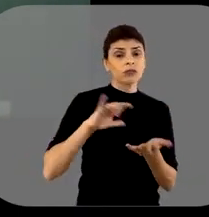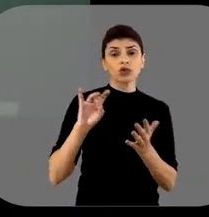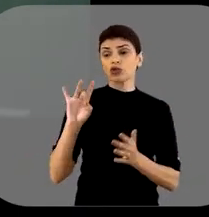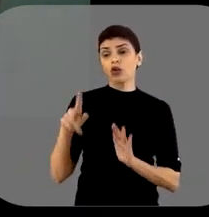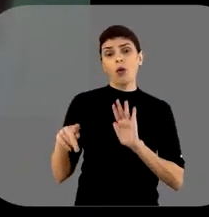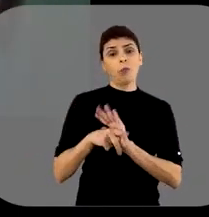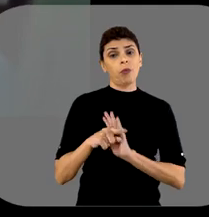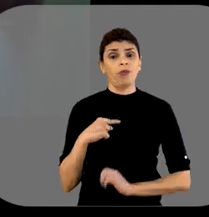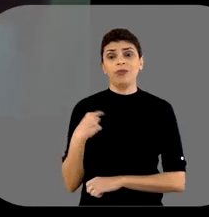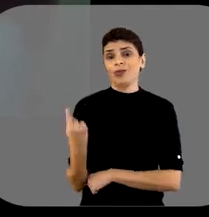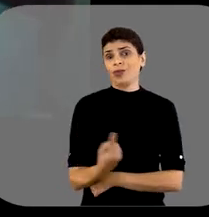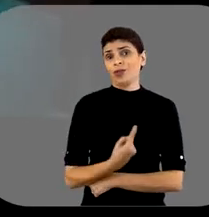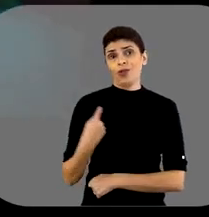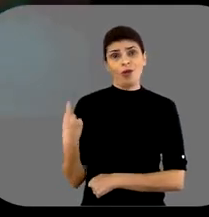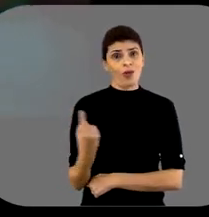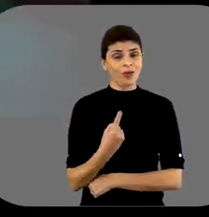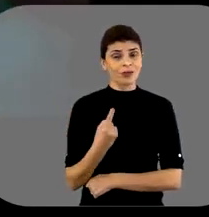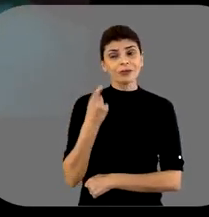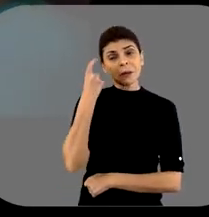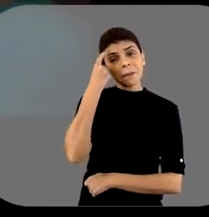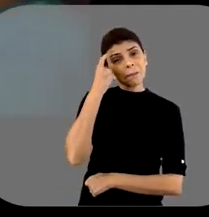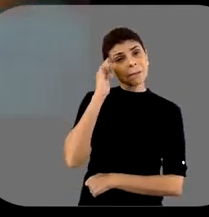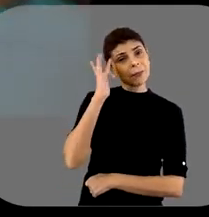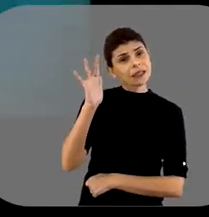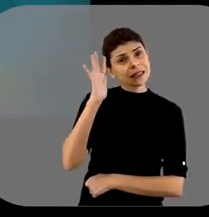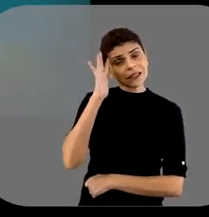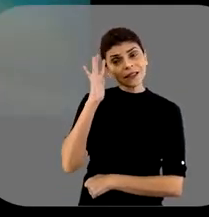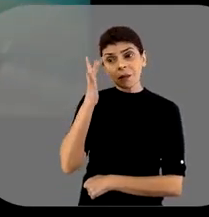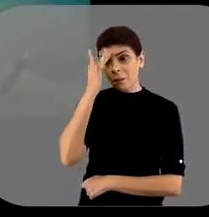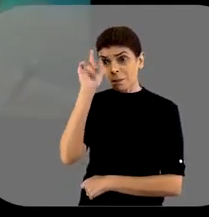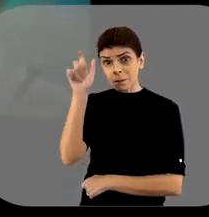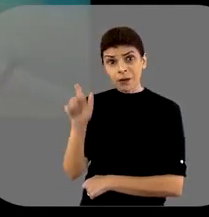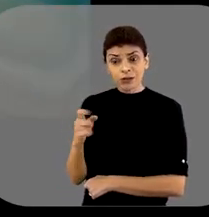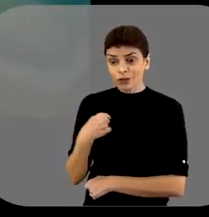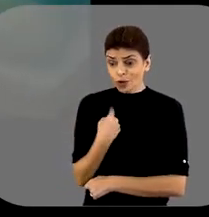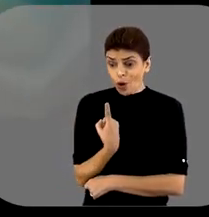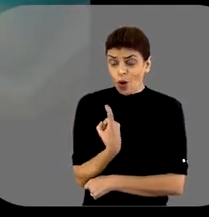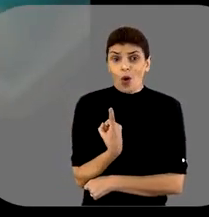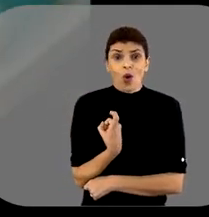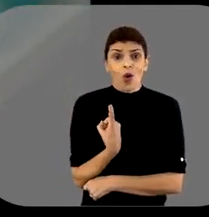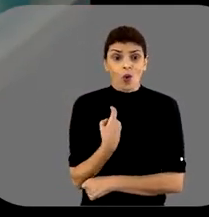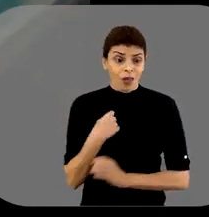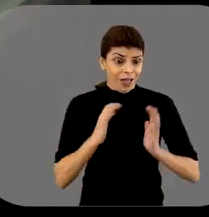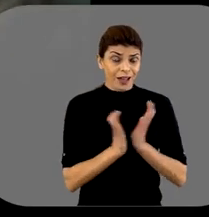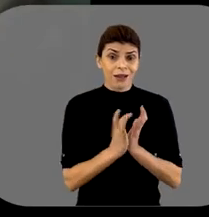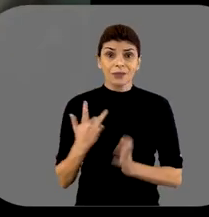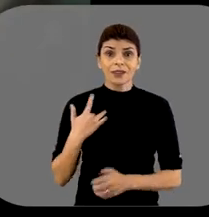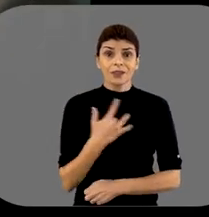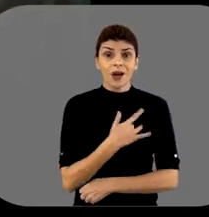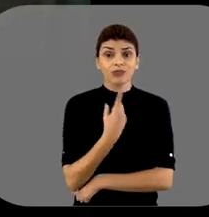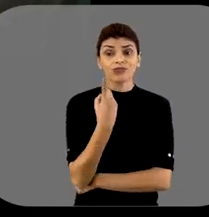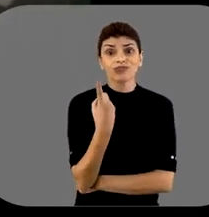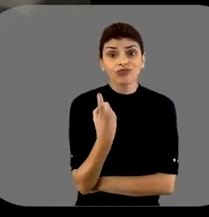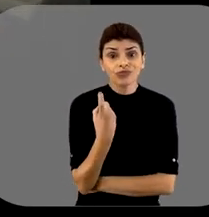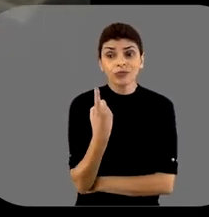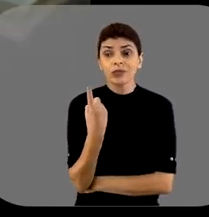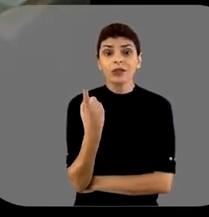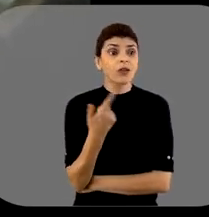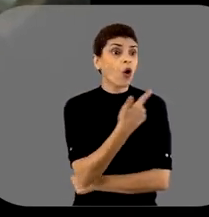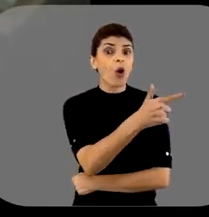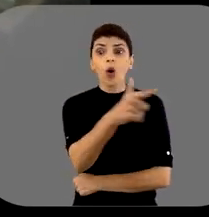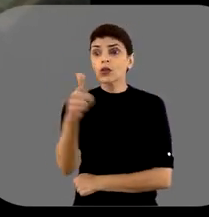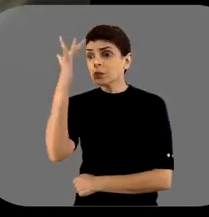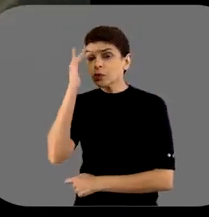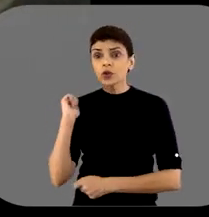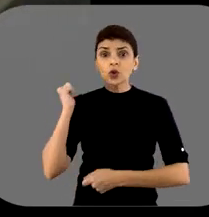você, né? Se você for parar para pensar, aqui a pessoa só tem você, a equipe de saúde, né? E ela não tem